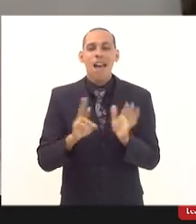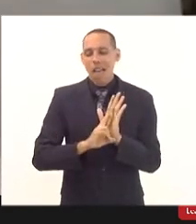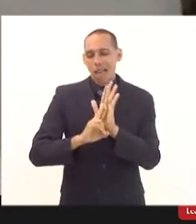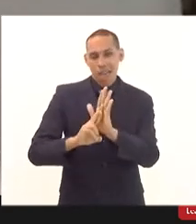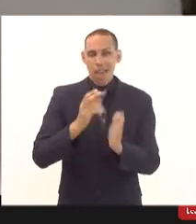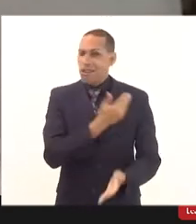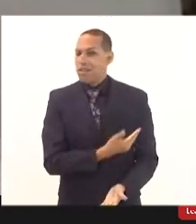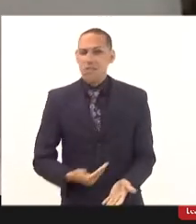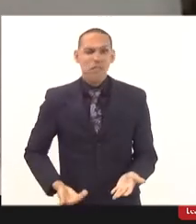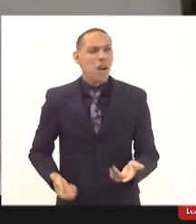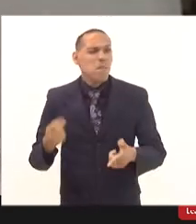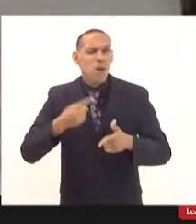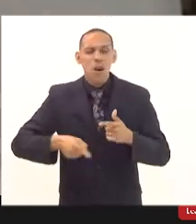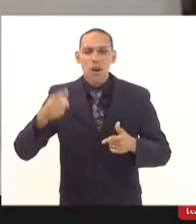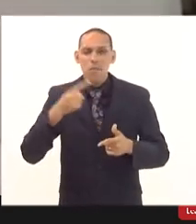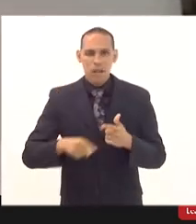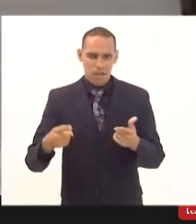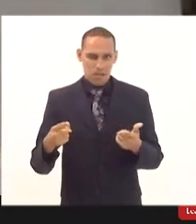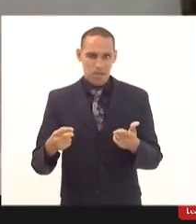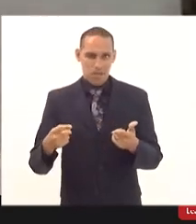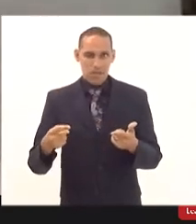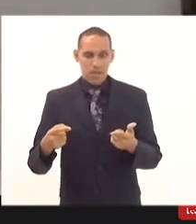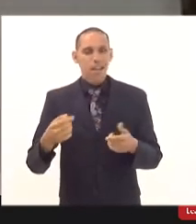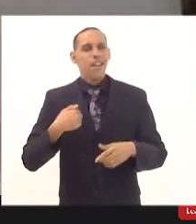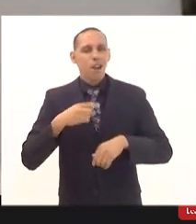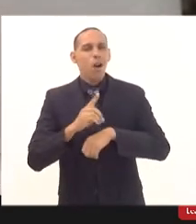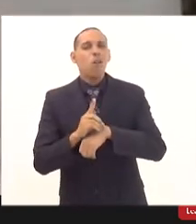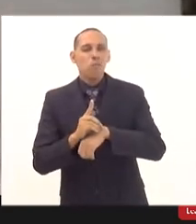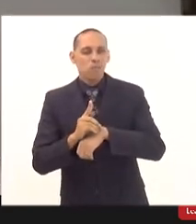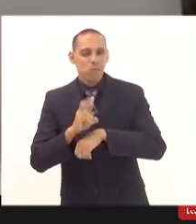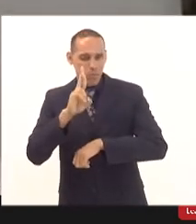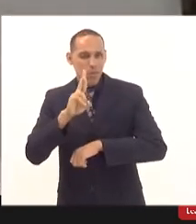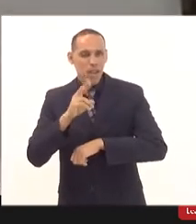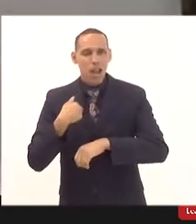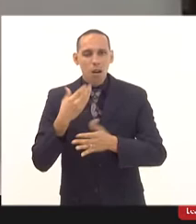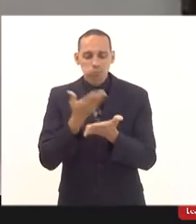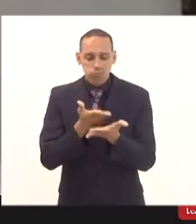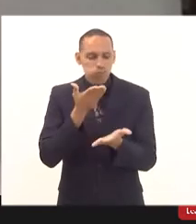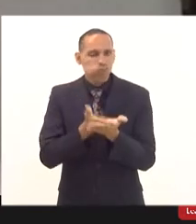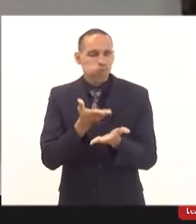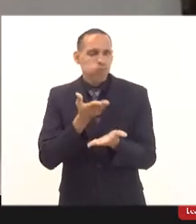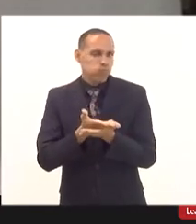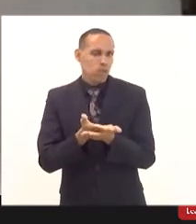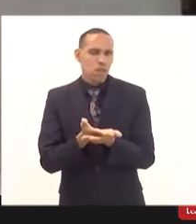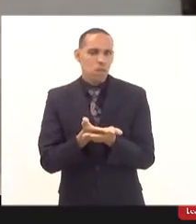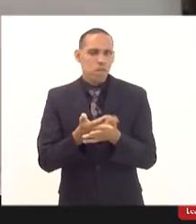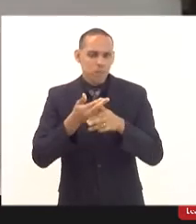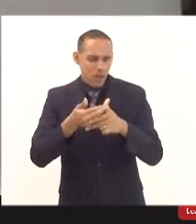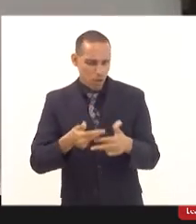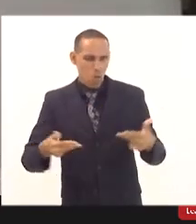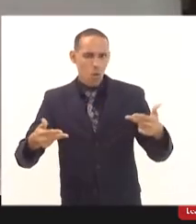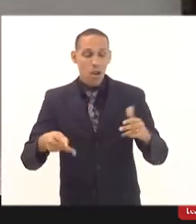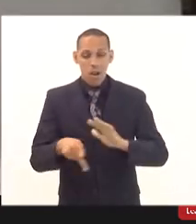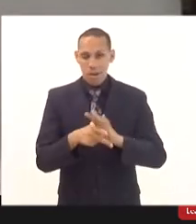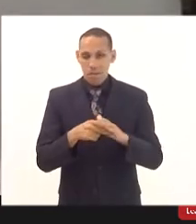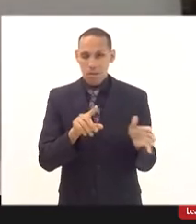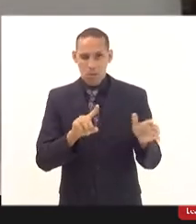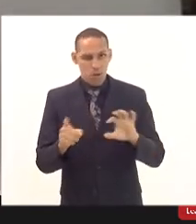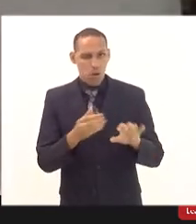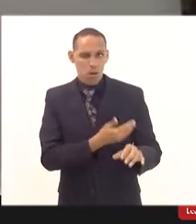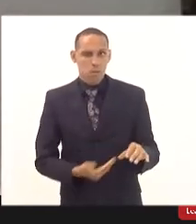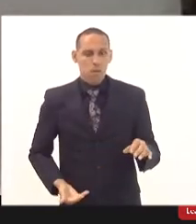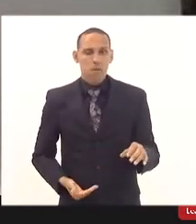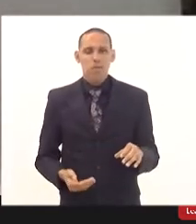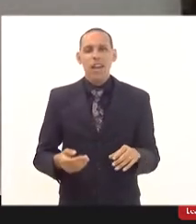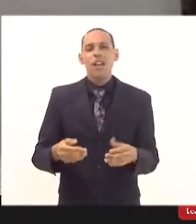grande problema não ao longo da pesquisa e no meu doutorado também eu eu estudei as instabilidades que persegue as emissoras públicas eu estudei a